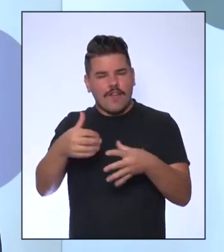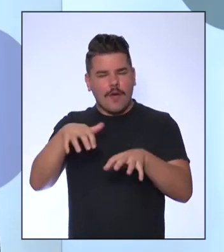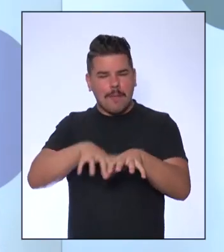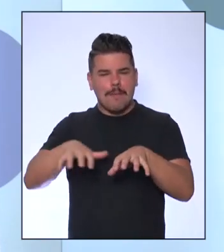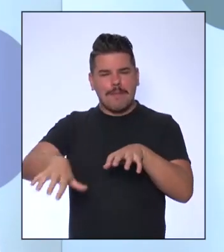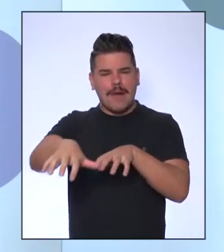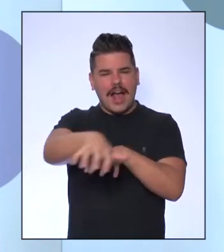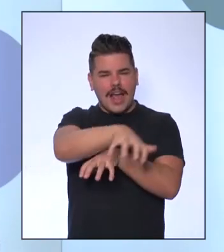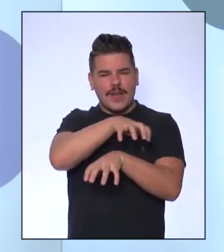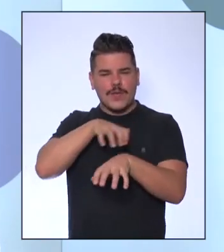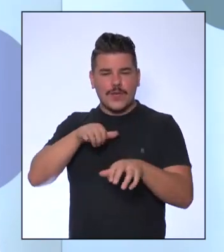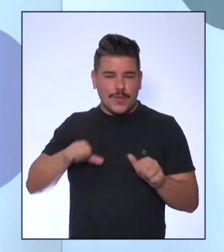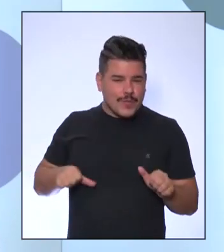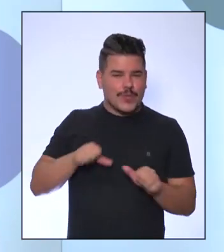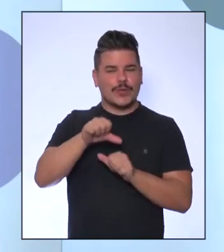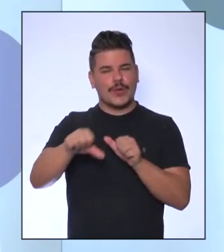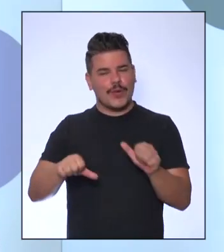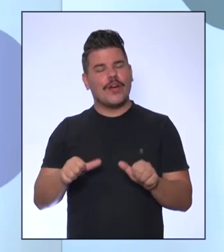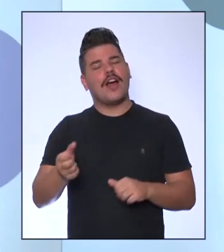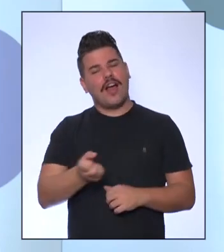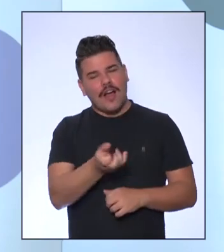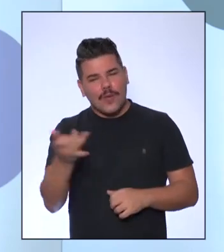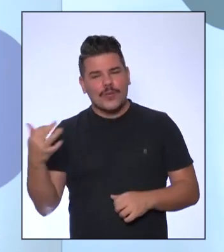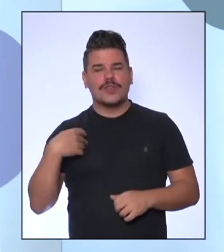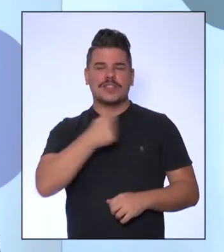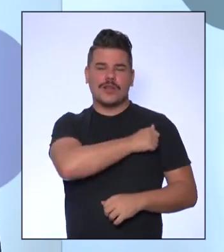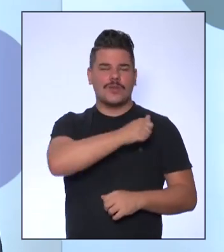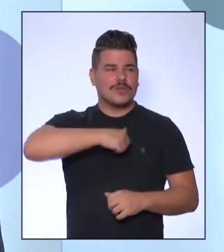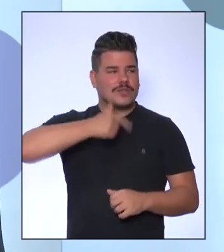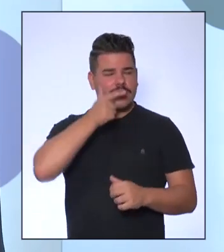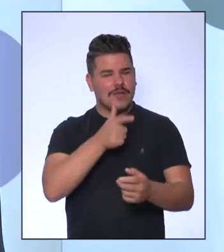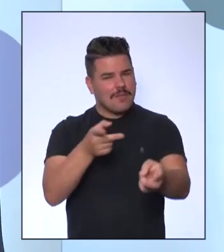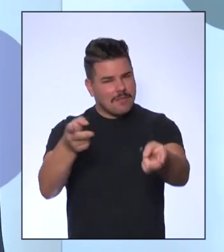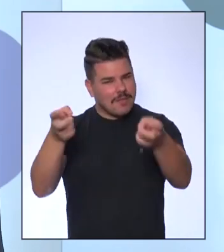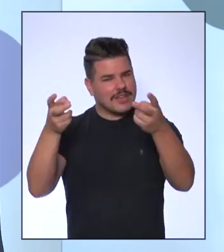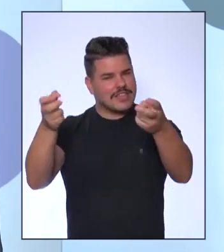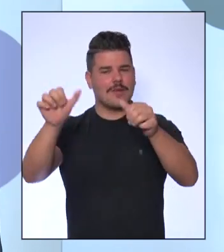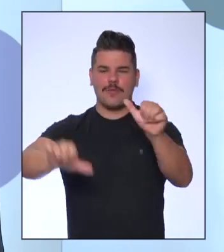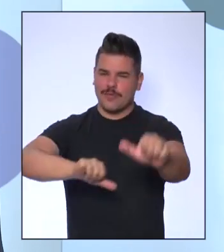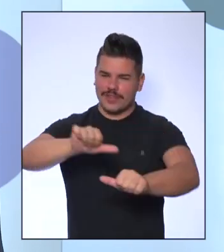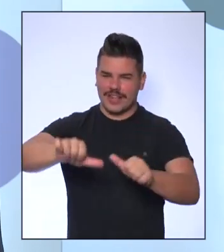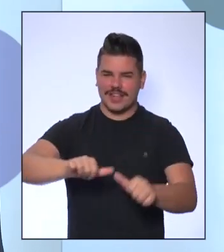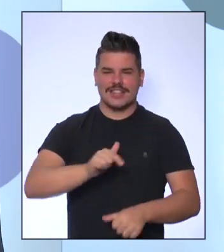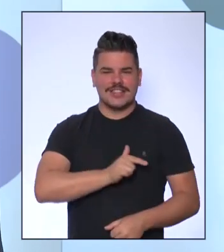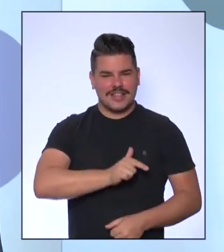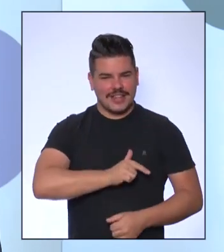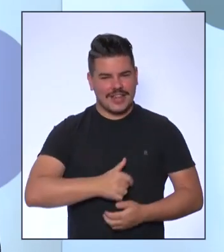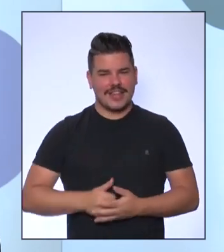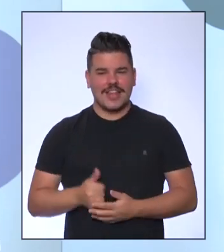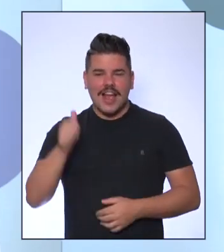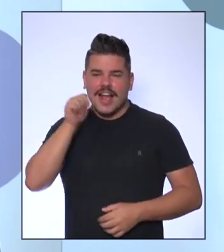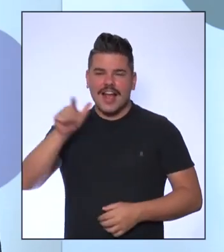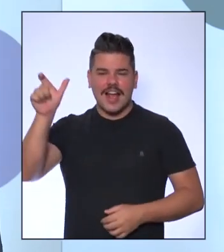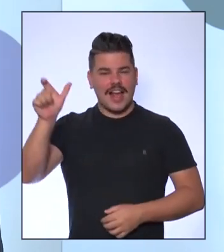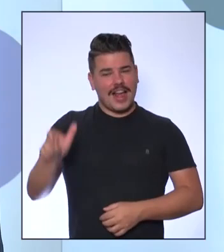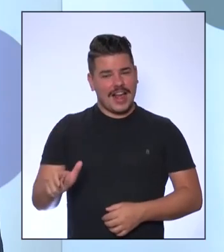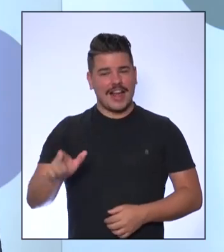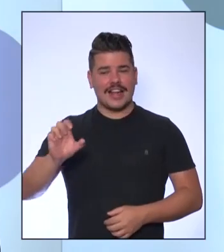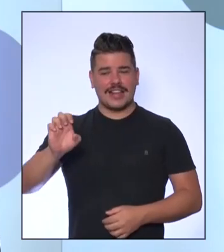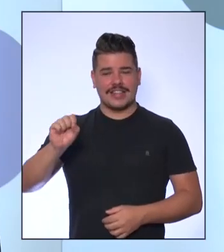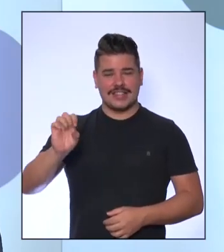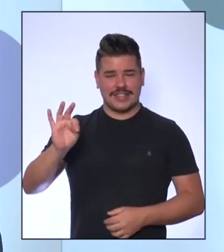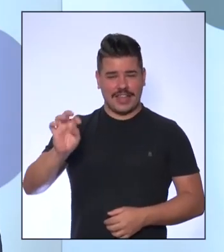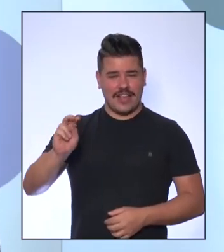bairros, nossos alunos já conseguem visualizar e perceber. A Stephanie fala dos comércios,